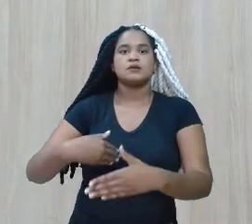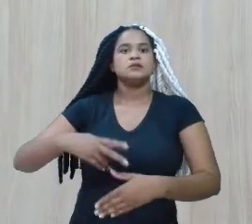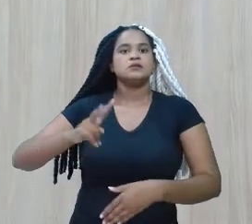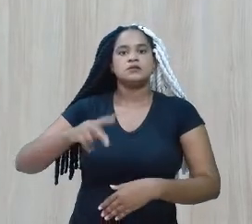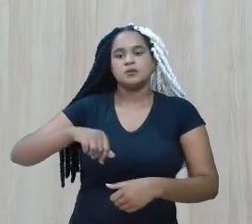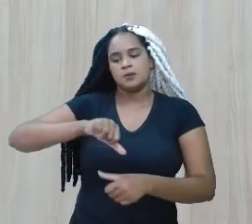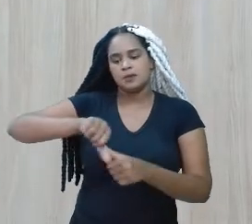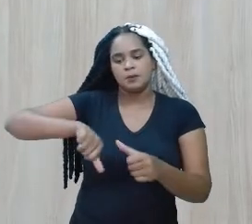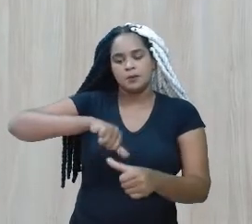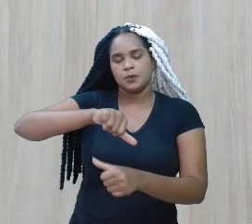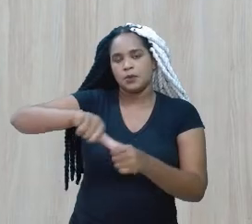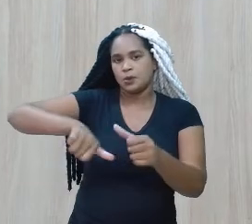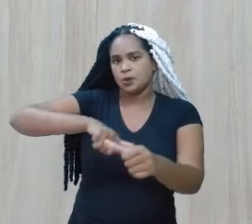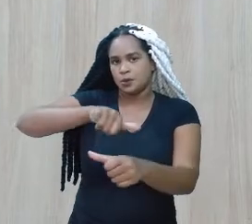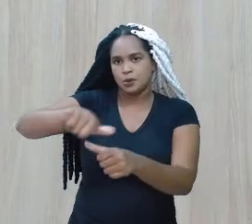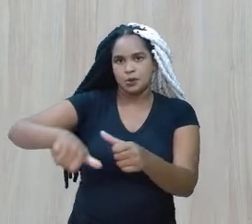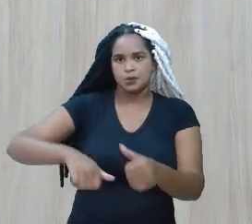povo.